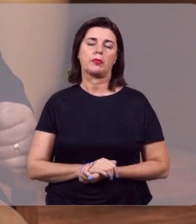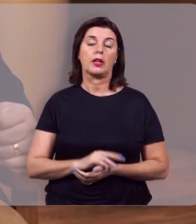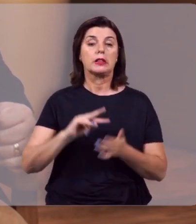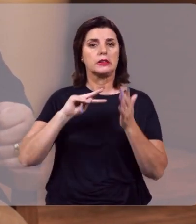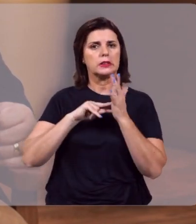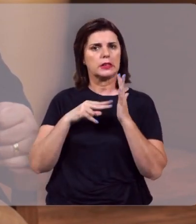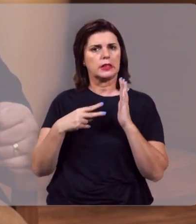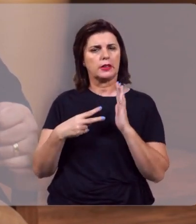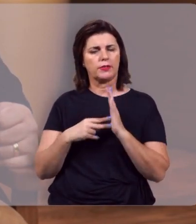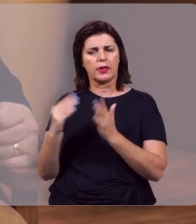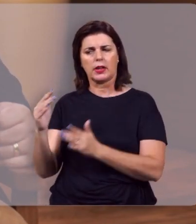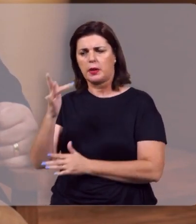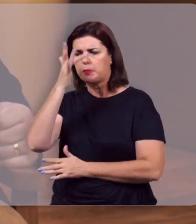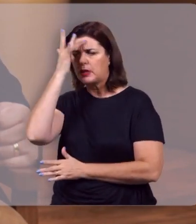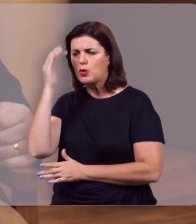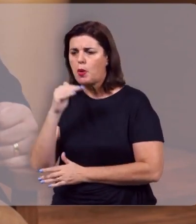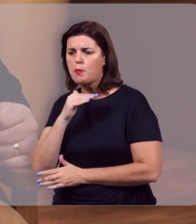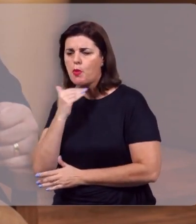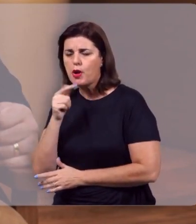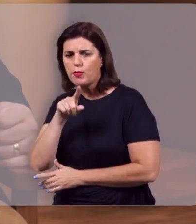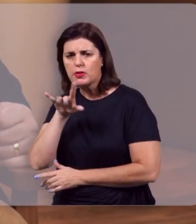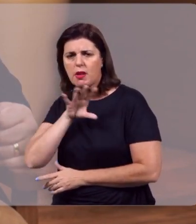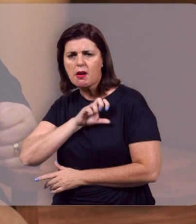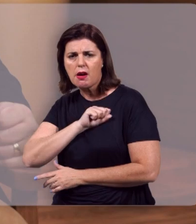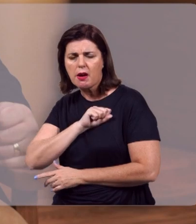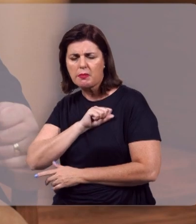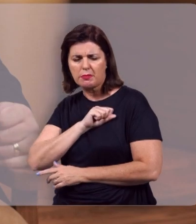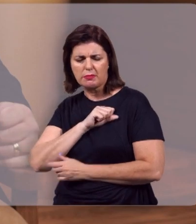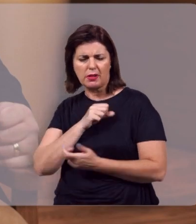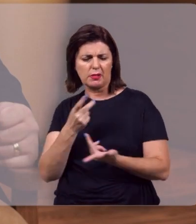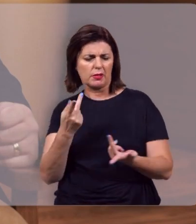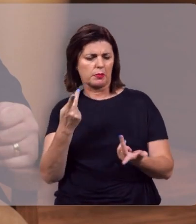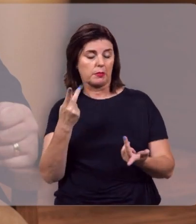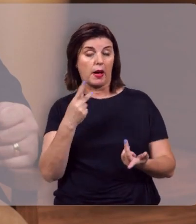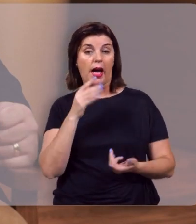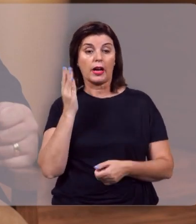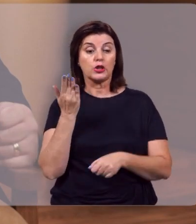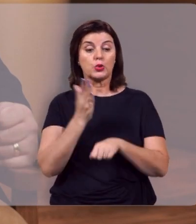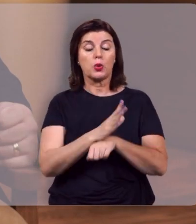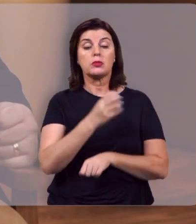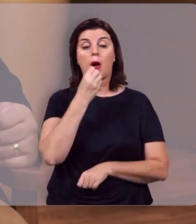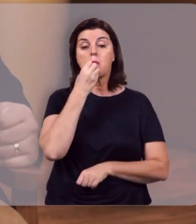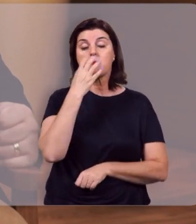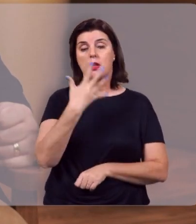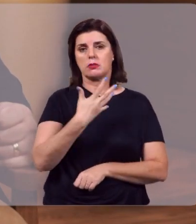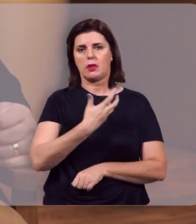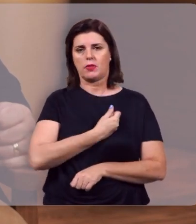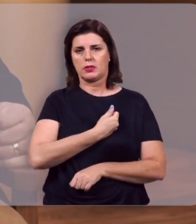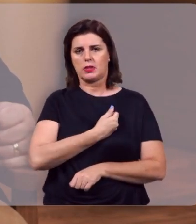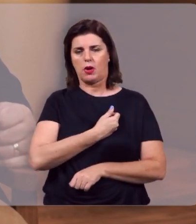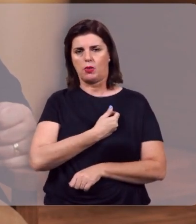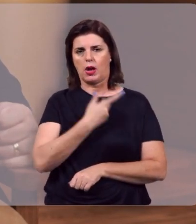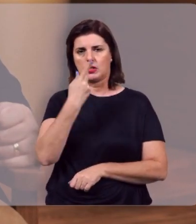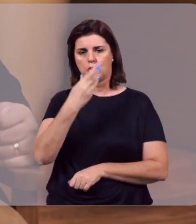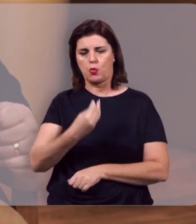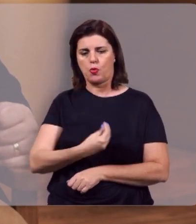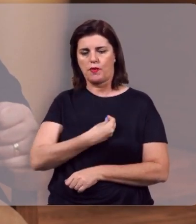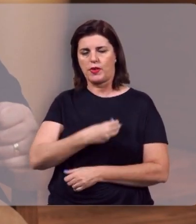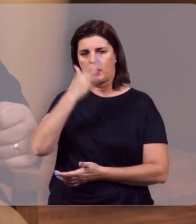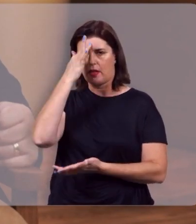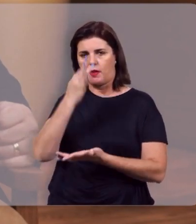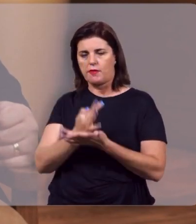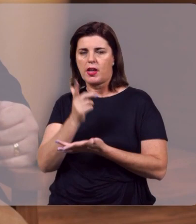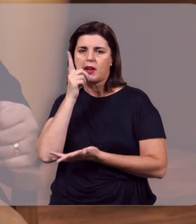que o falecimento de alguém que você ama vai cooperar para o bem da sua salvação. Vai levar você a Cristo e a sua fé vai